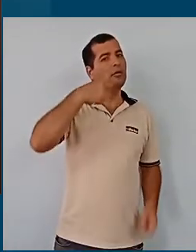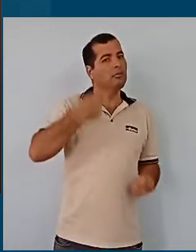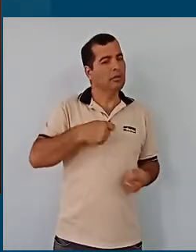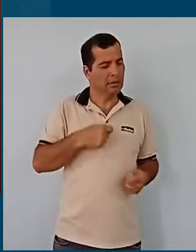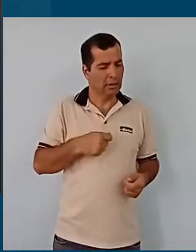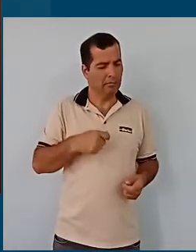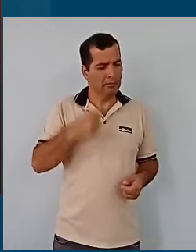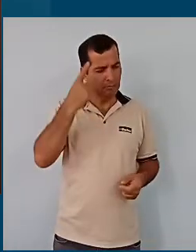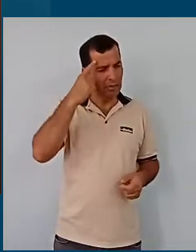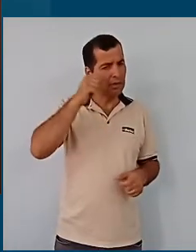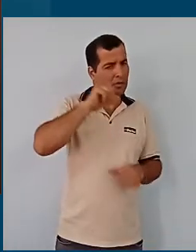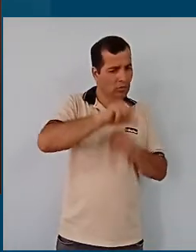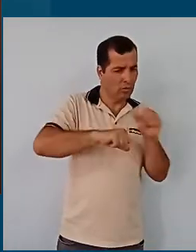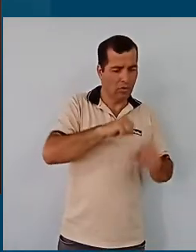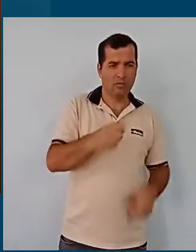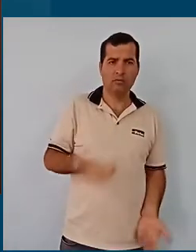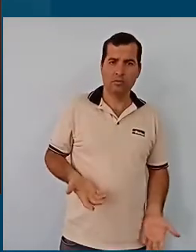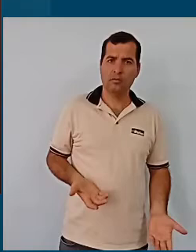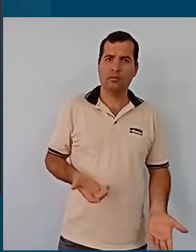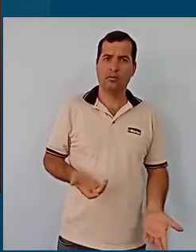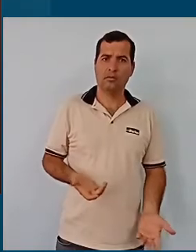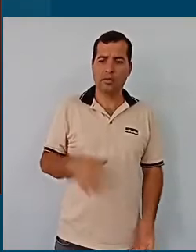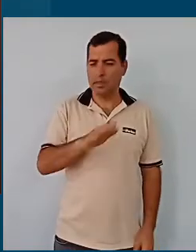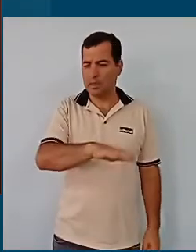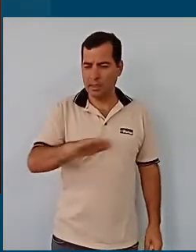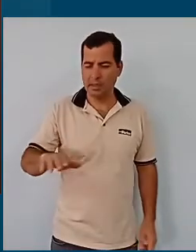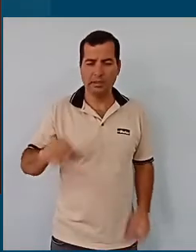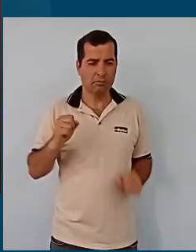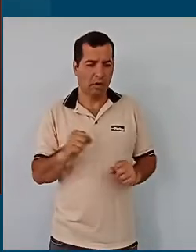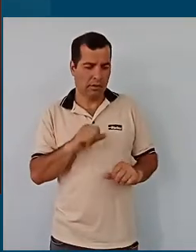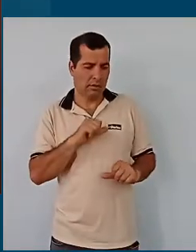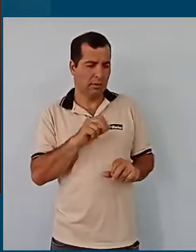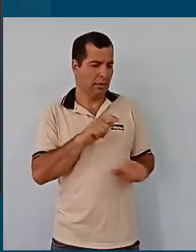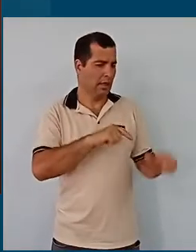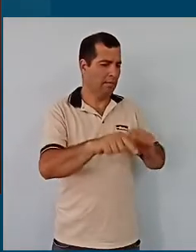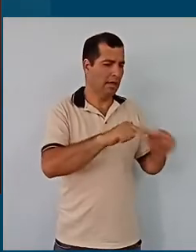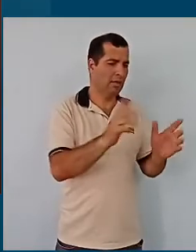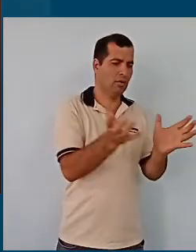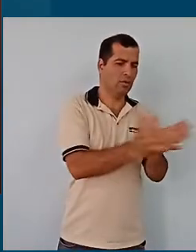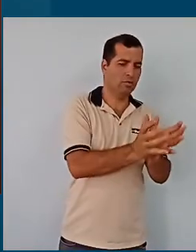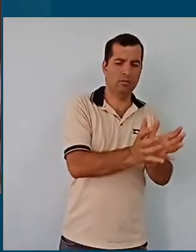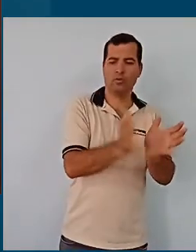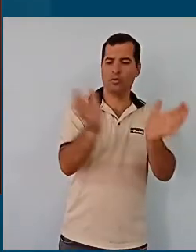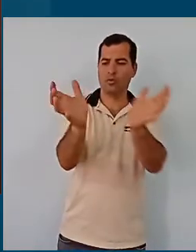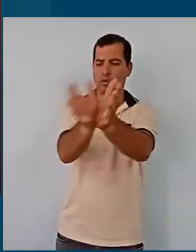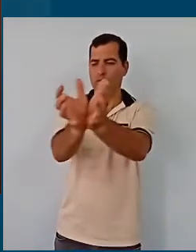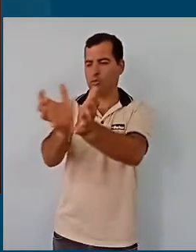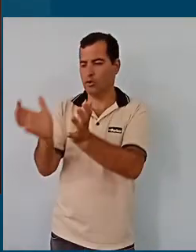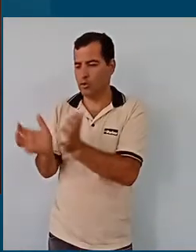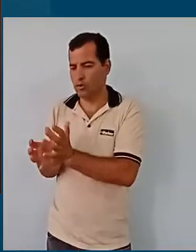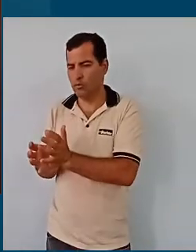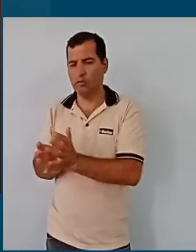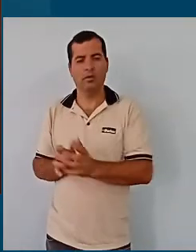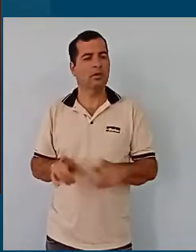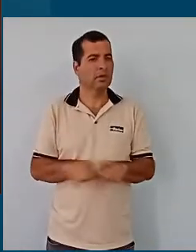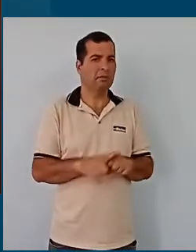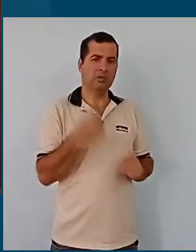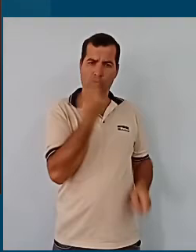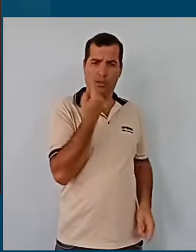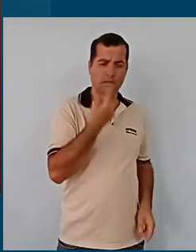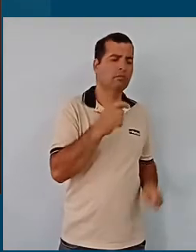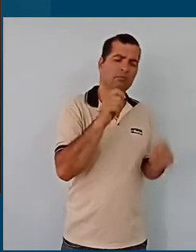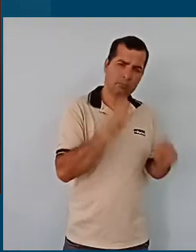essa premissa absurda, e que as crianças podem trabalhar em pequenos grupos, elas podem trabalhar individualmente,